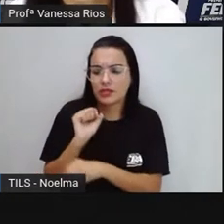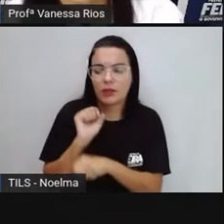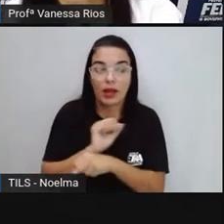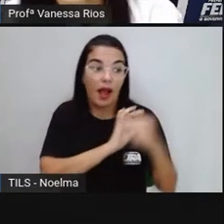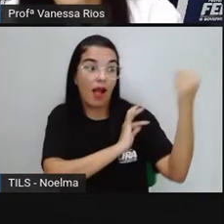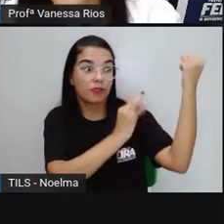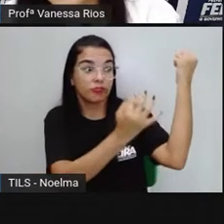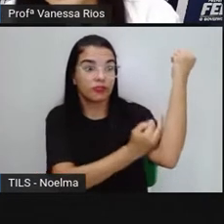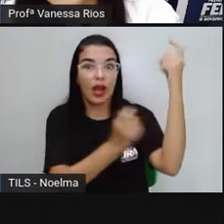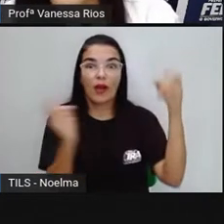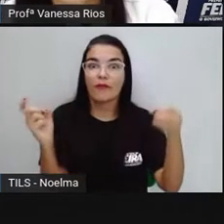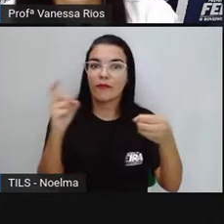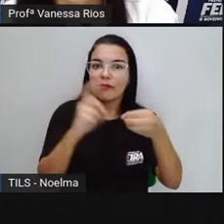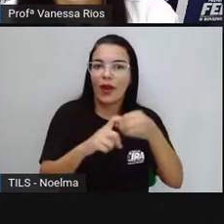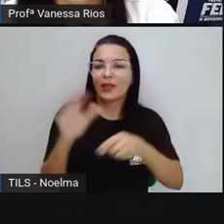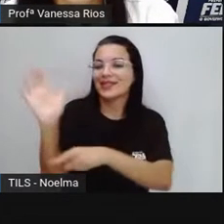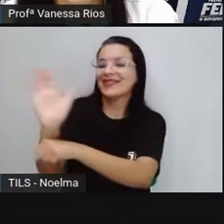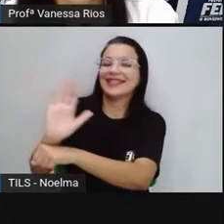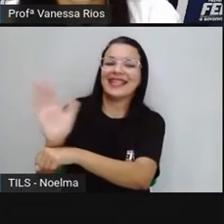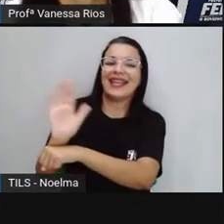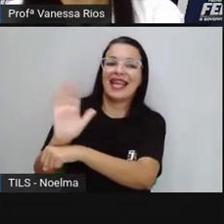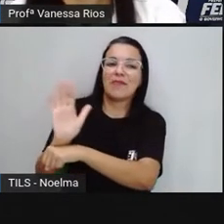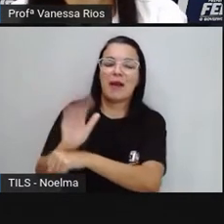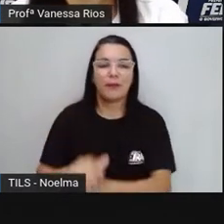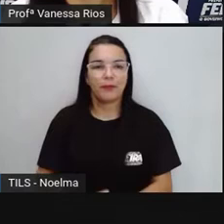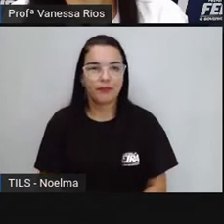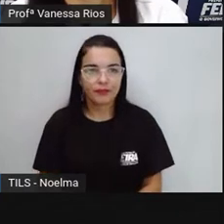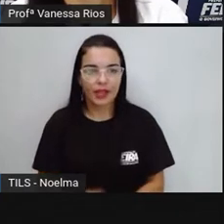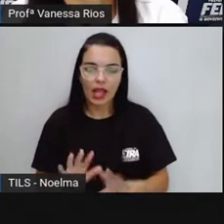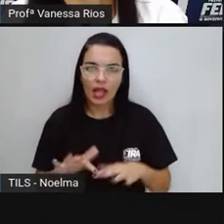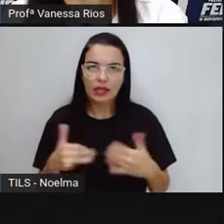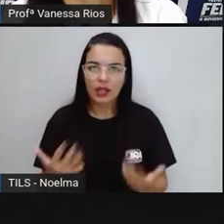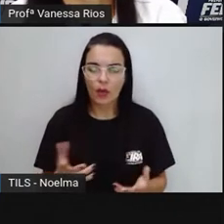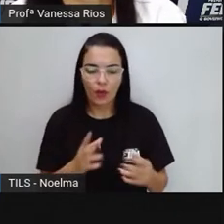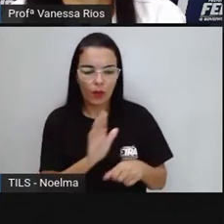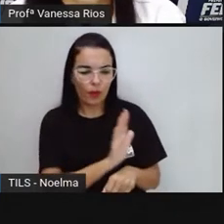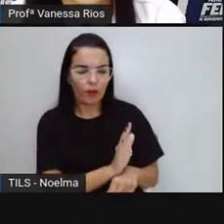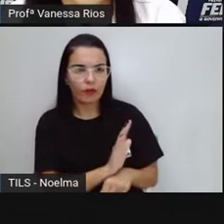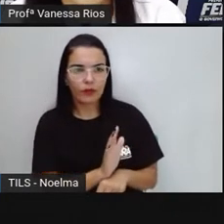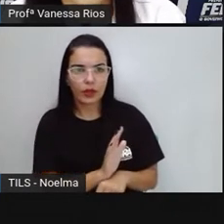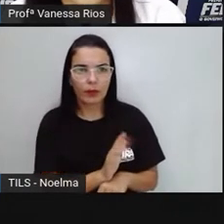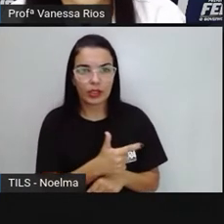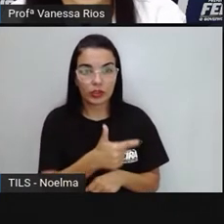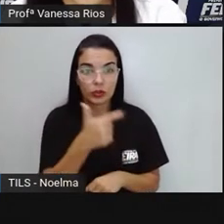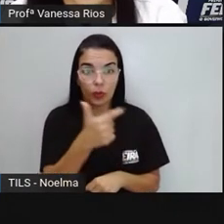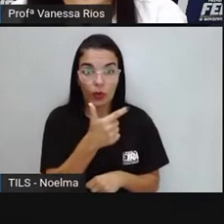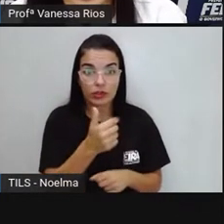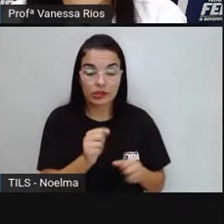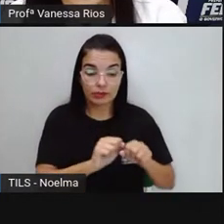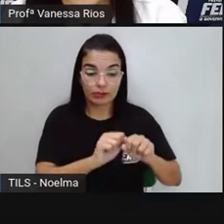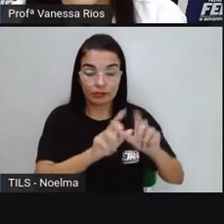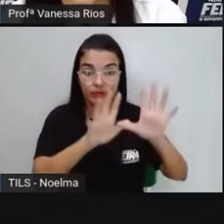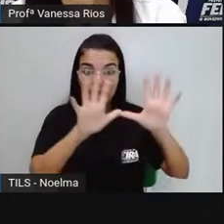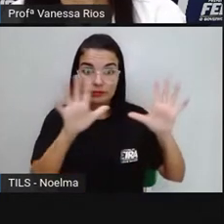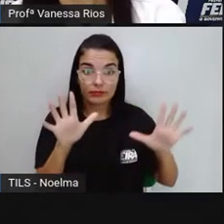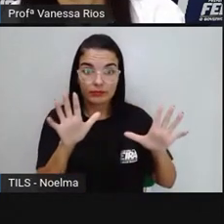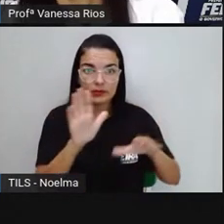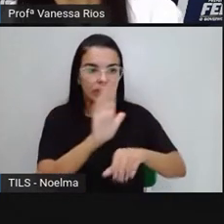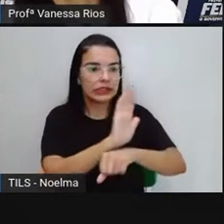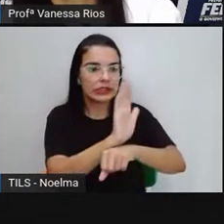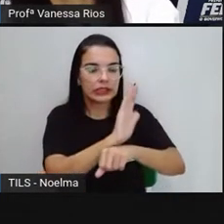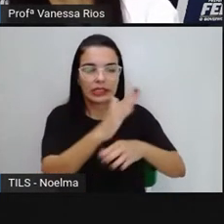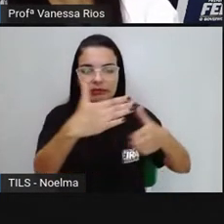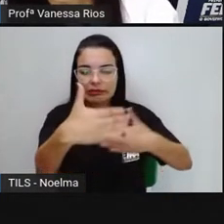retorna aos cinemas. Os Incríveis 2 estreou no cinema nesta quinta, dia 28, e